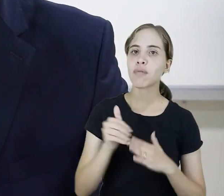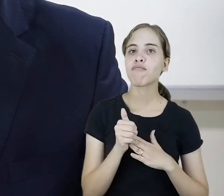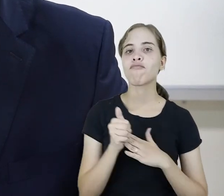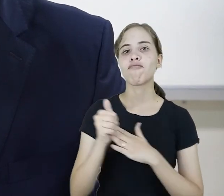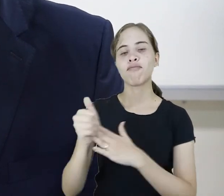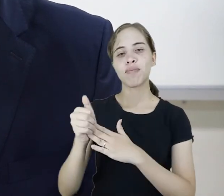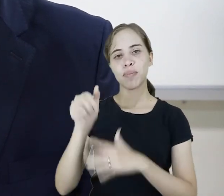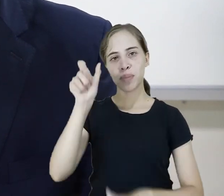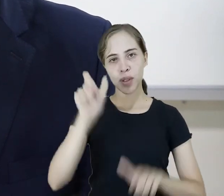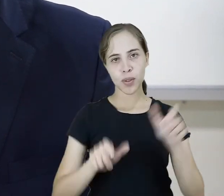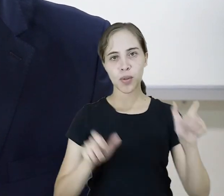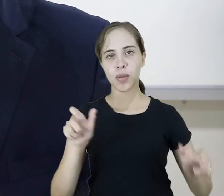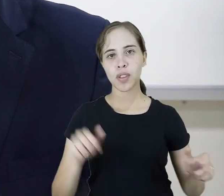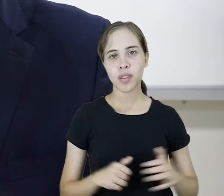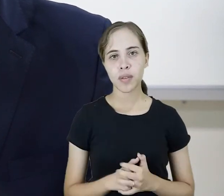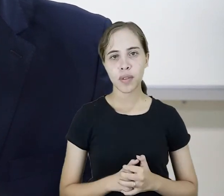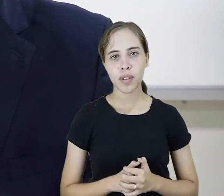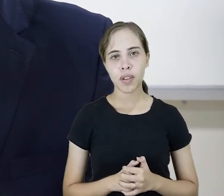as pessoas a ele.